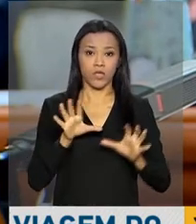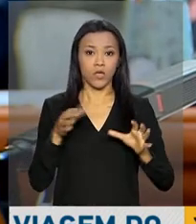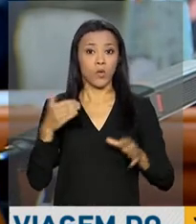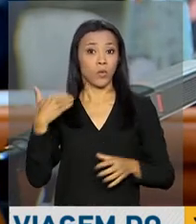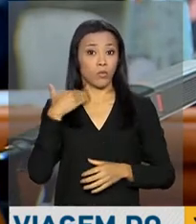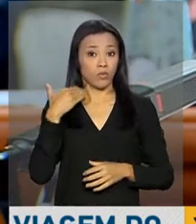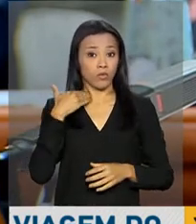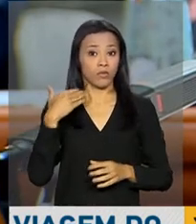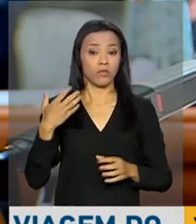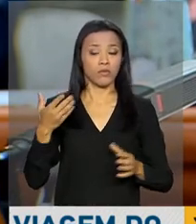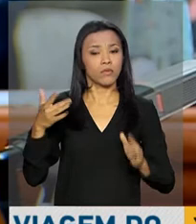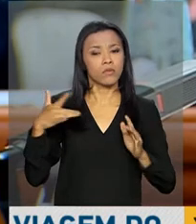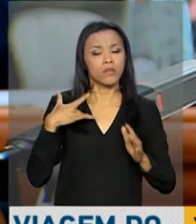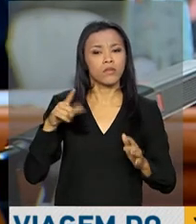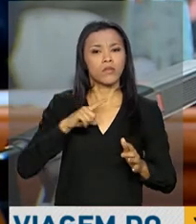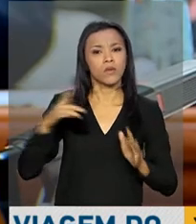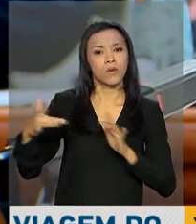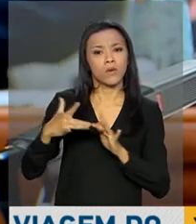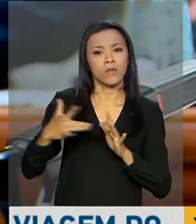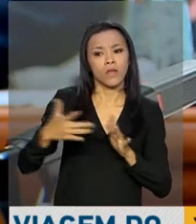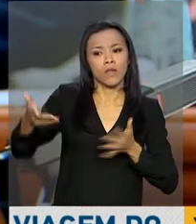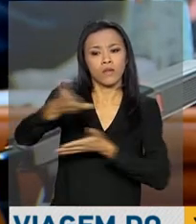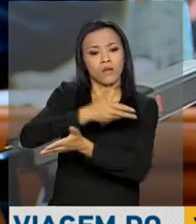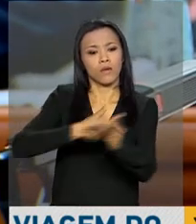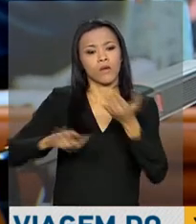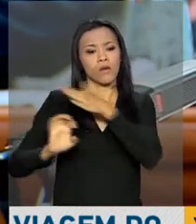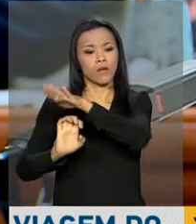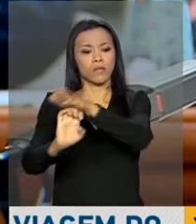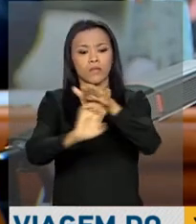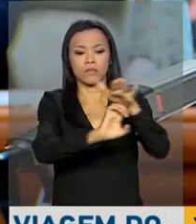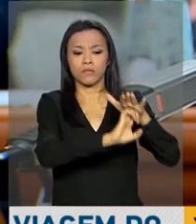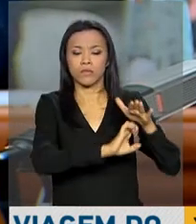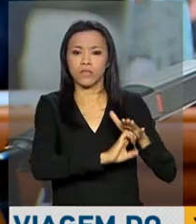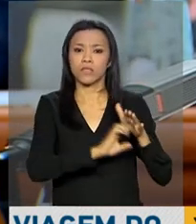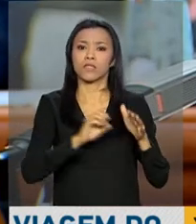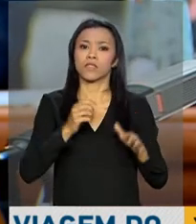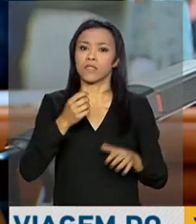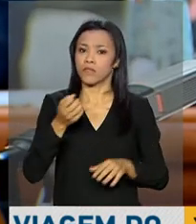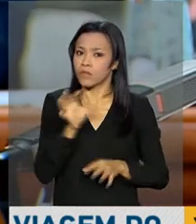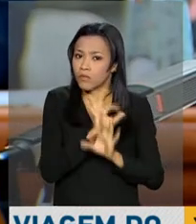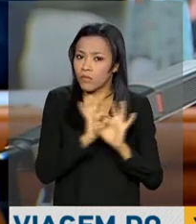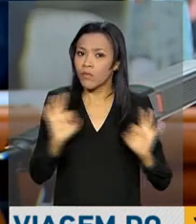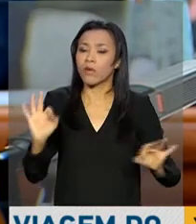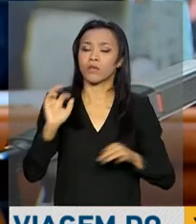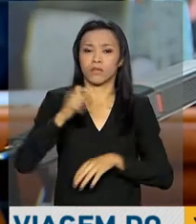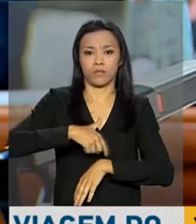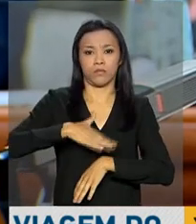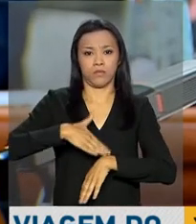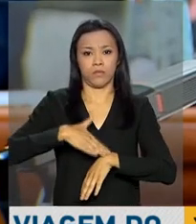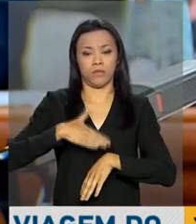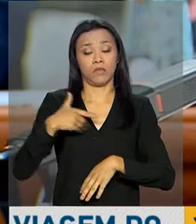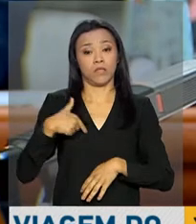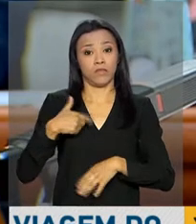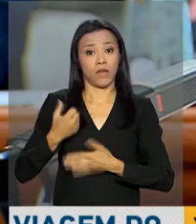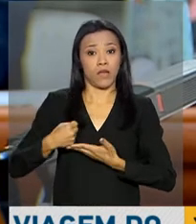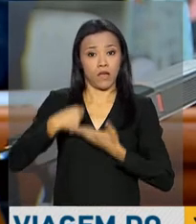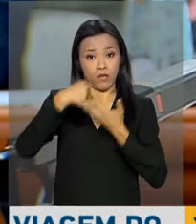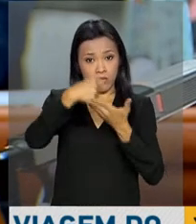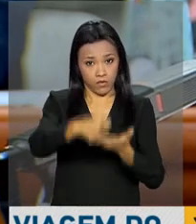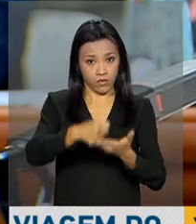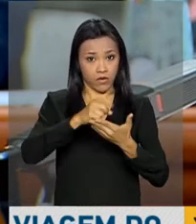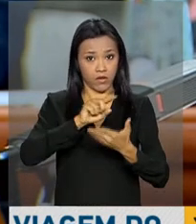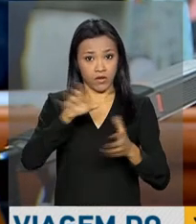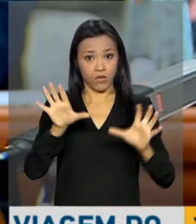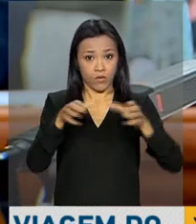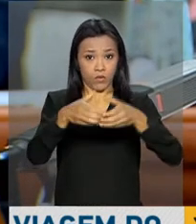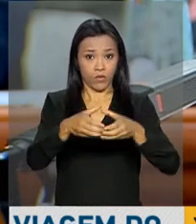mundo empresarial, que chega em excelente hora e contribui para levar o BRICS para mais